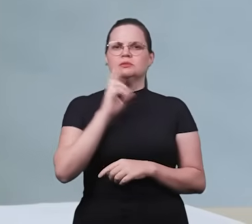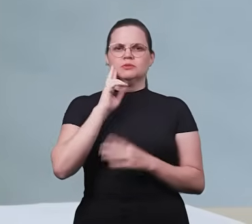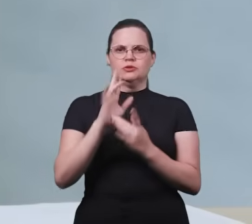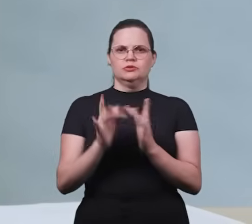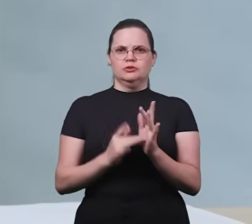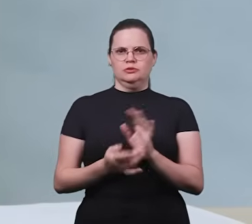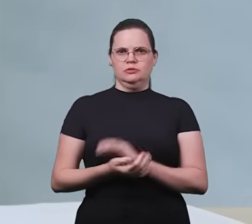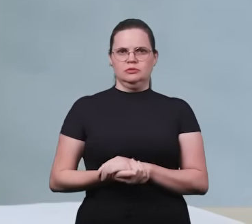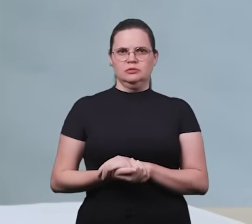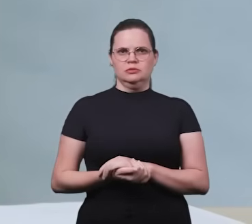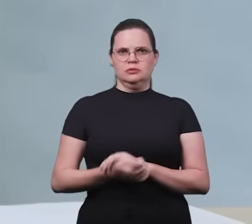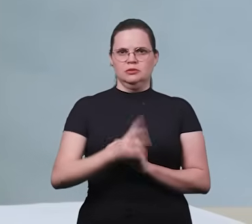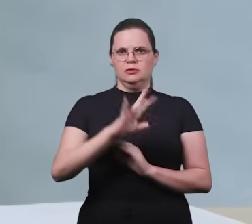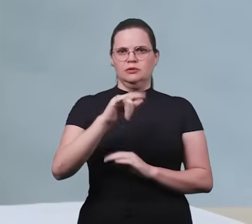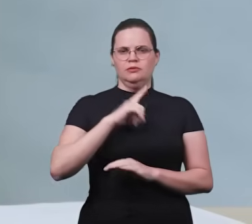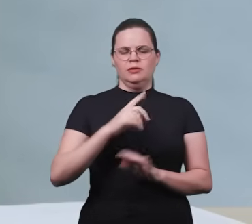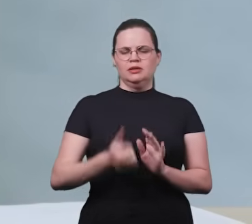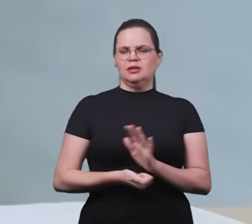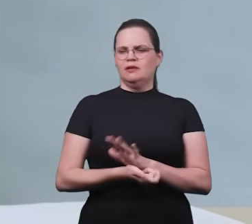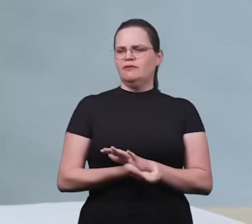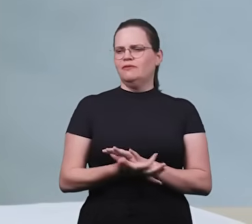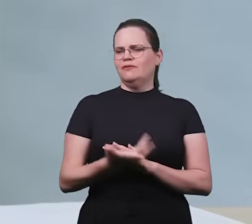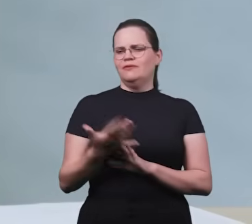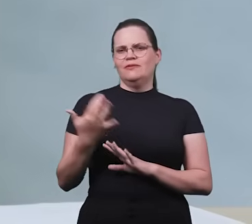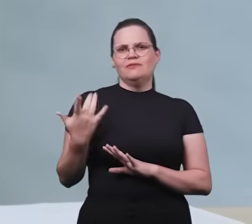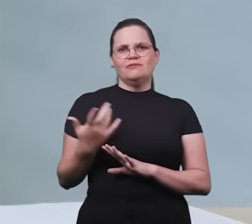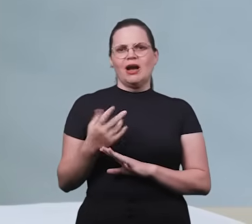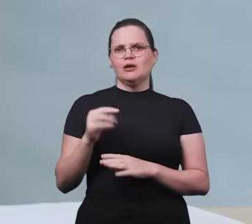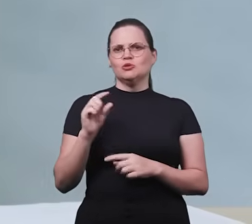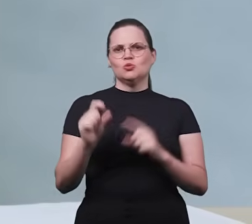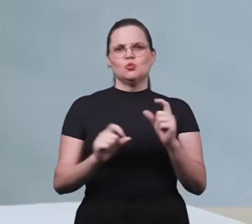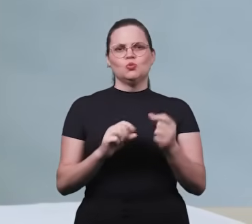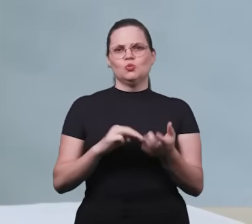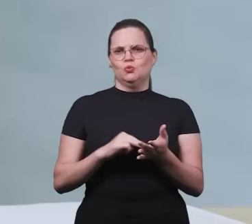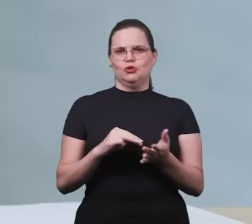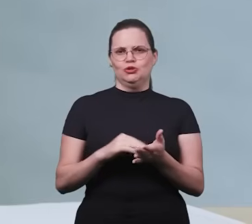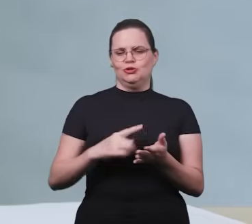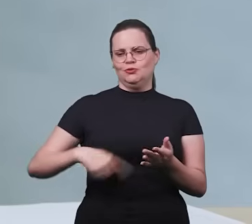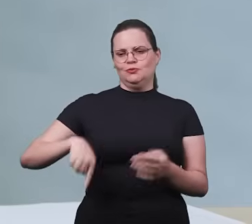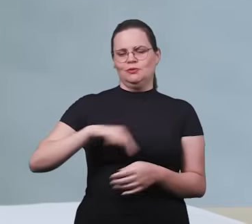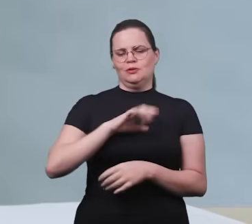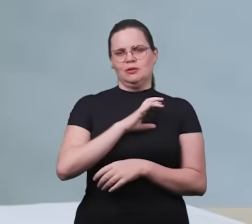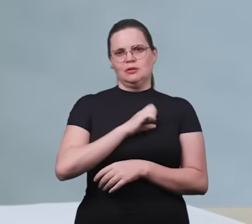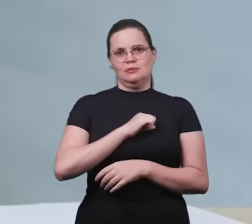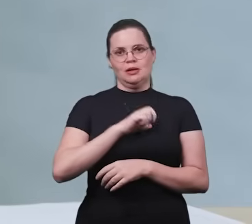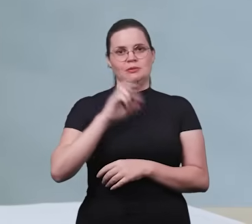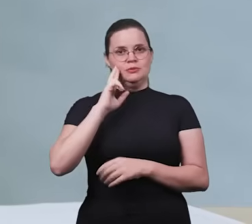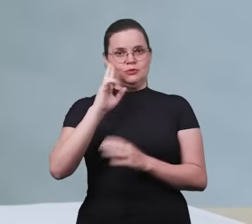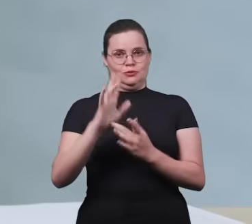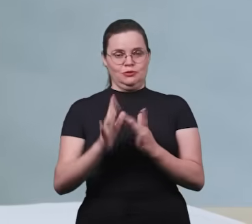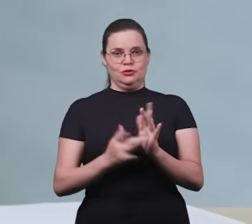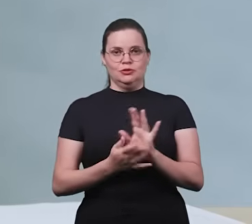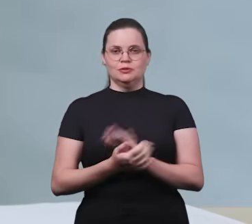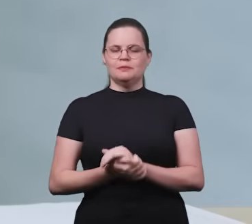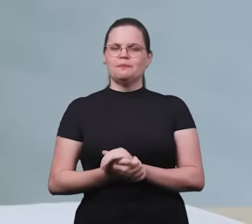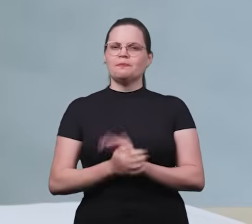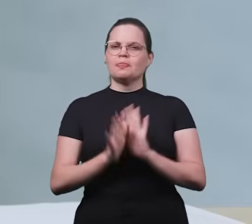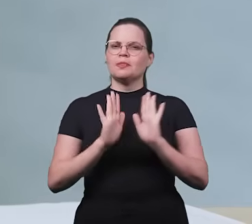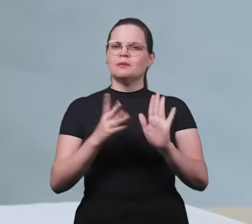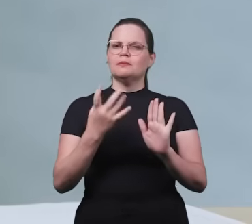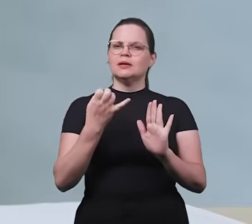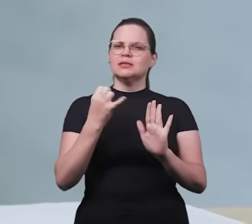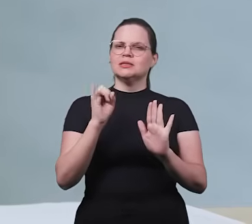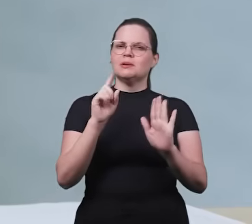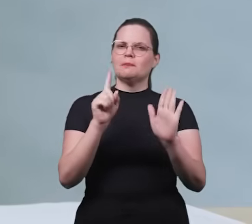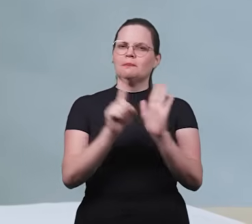Acredito que vão aparecer diversos adjetivos, diversos motivos, né, para amarmos o Senhor Jesus. Mas se perguntarmos uns